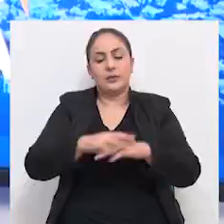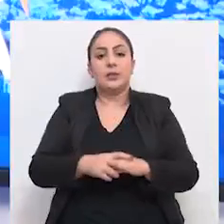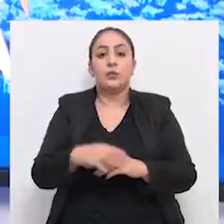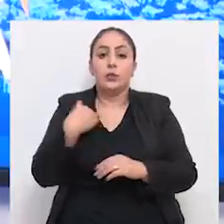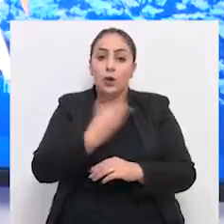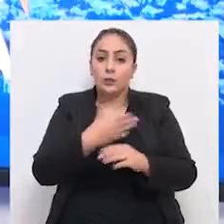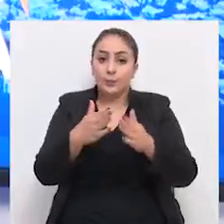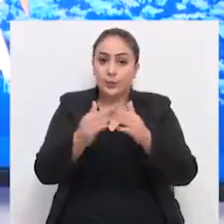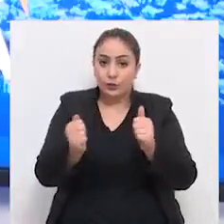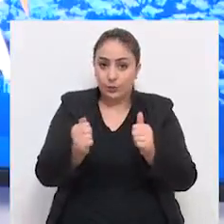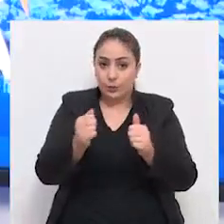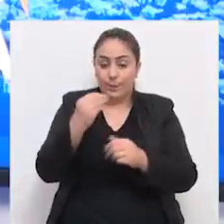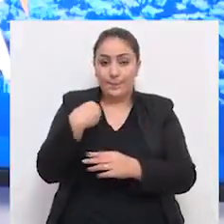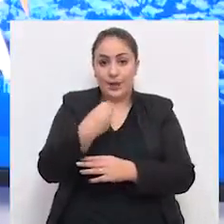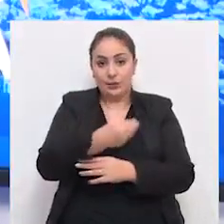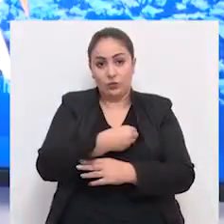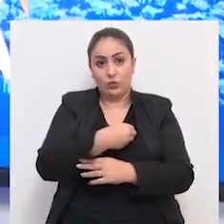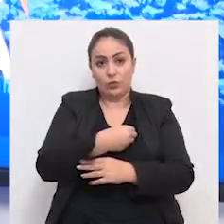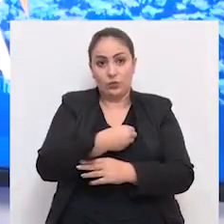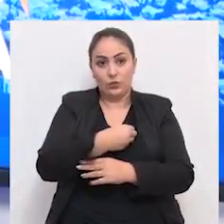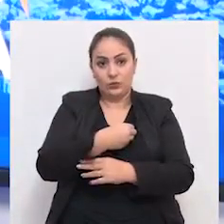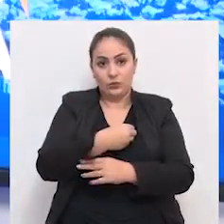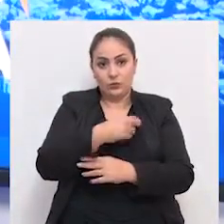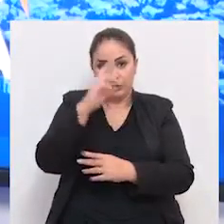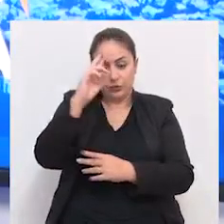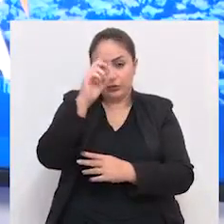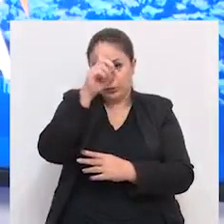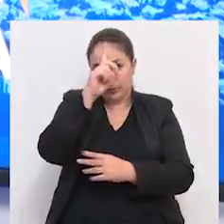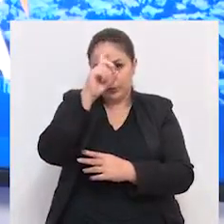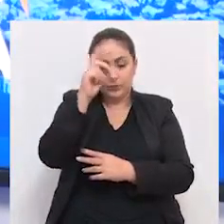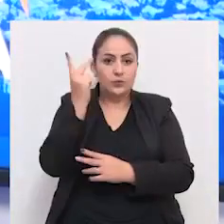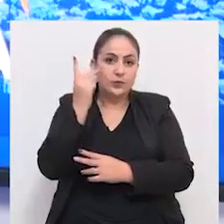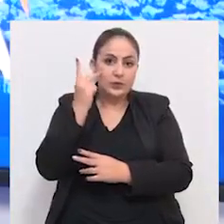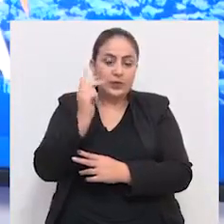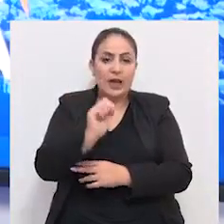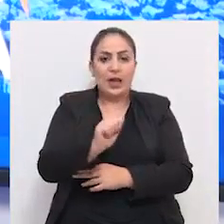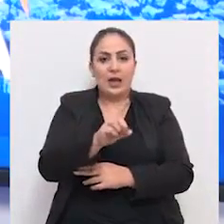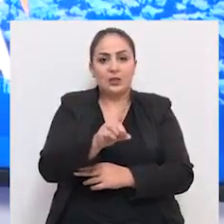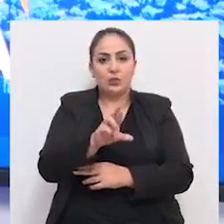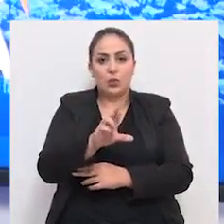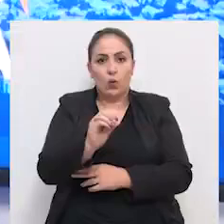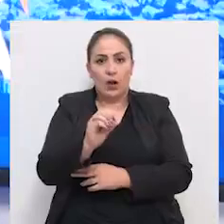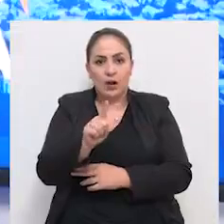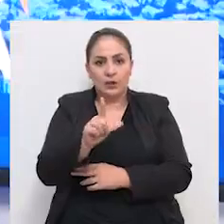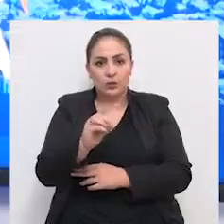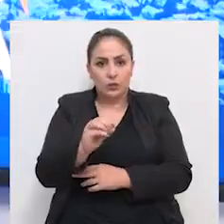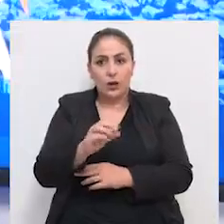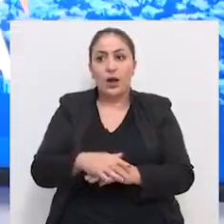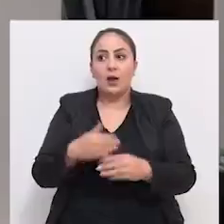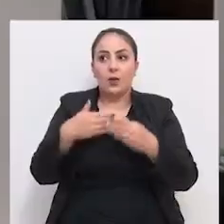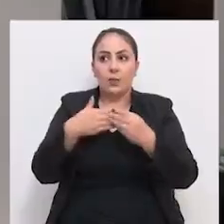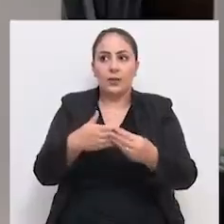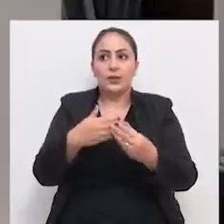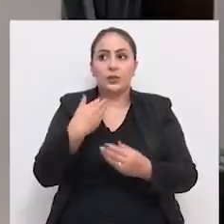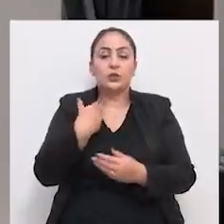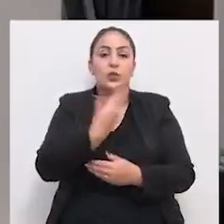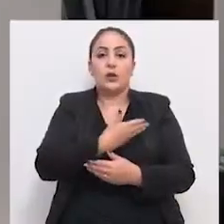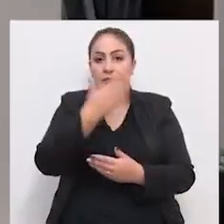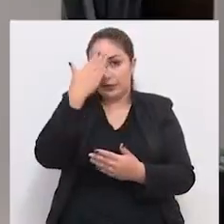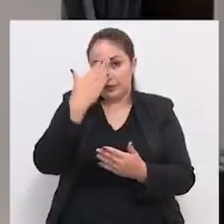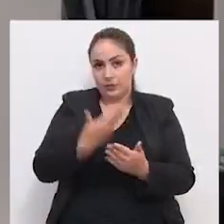médico do Hospital São Vicente de Paulo, Adroaldo Malman, uma resposta para esta pergunta. Acompanhe.